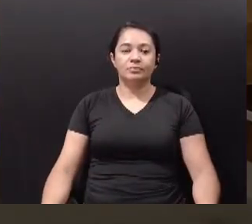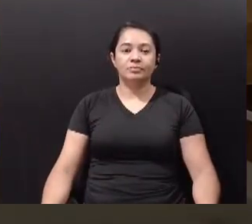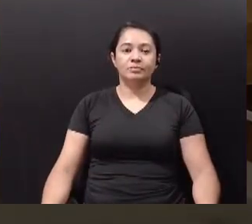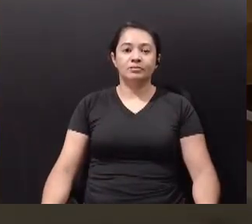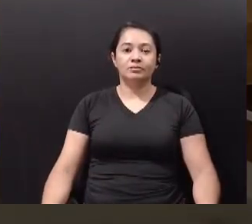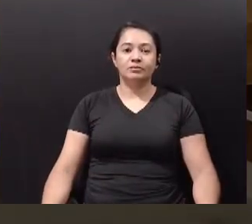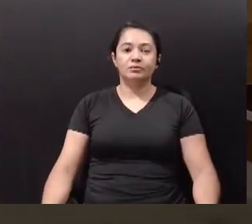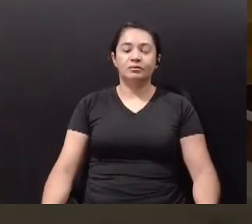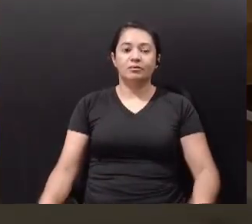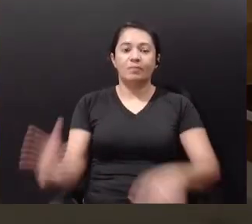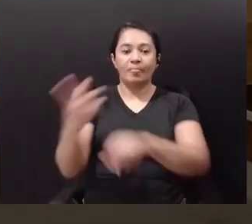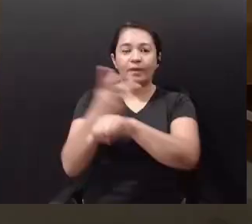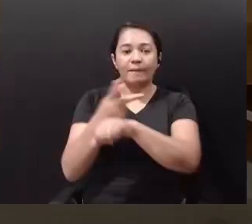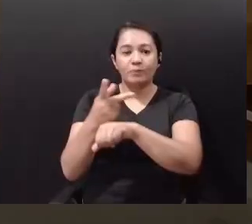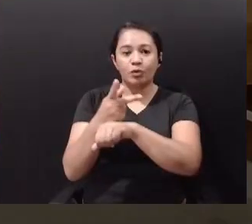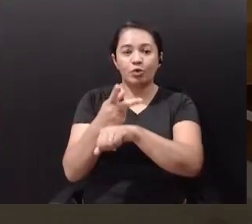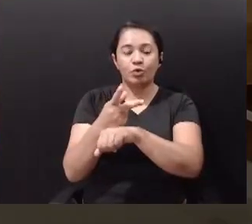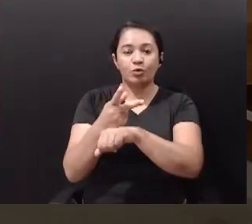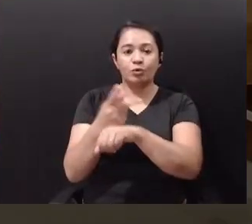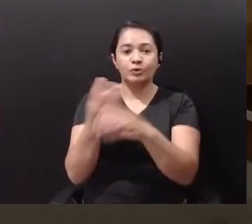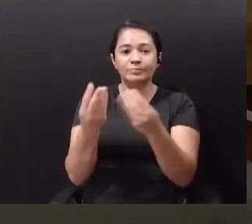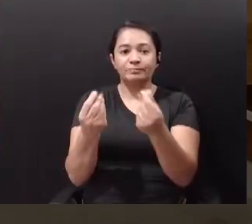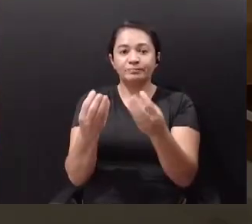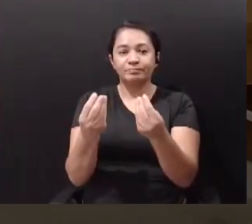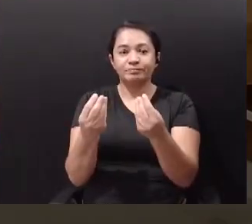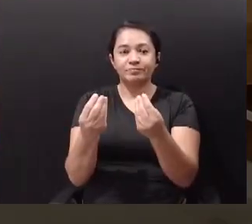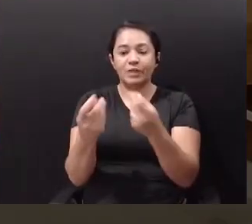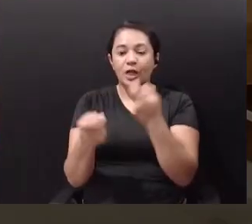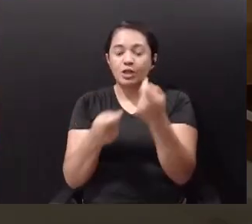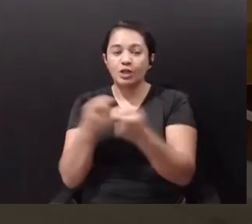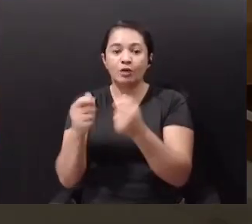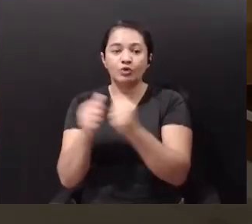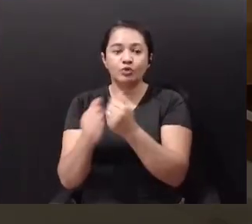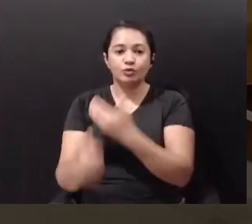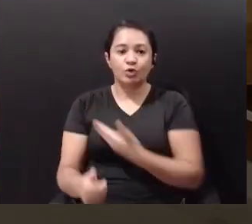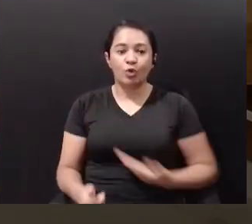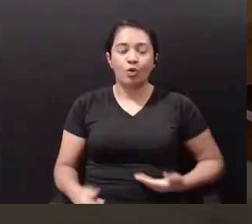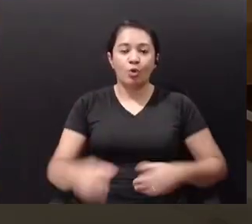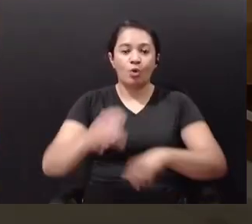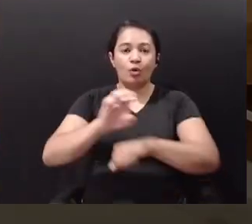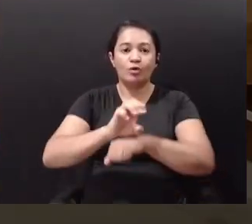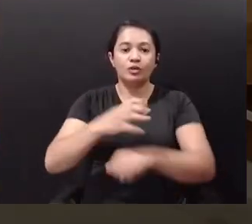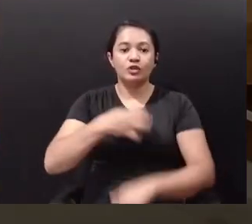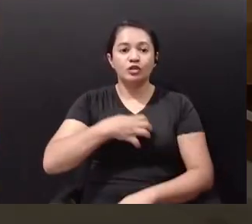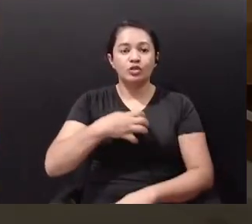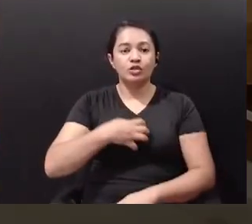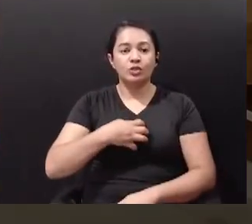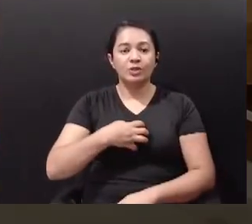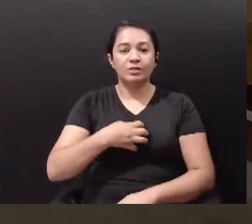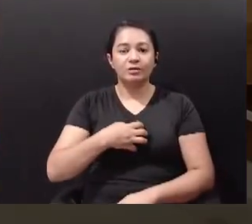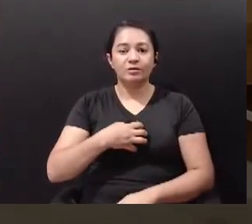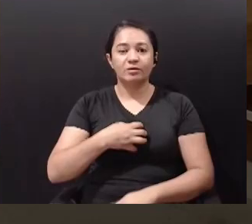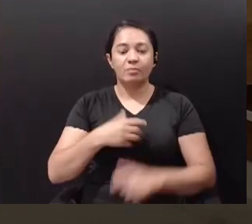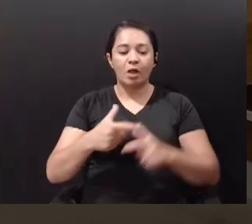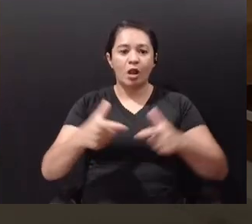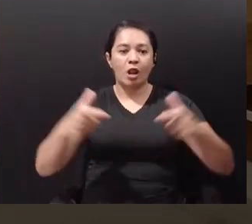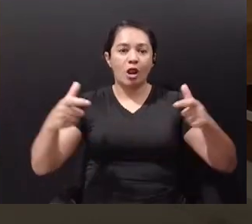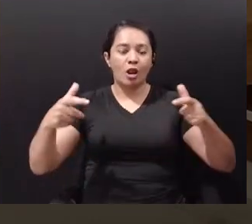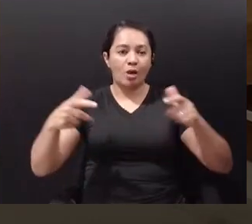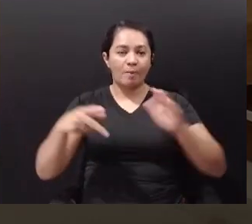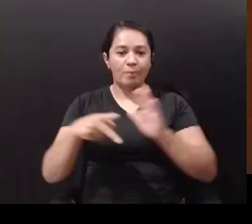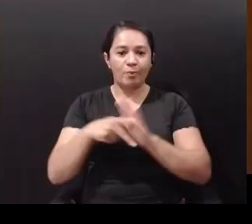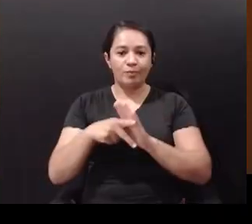buscar ou negociar com o governo de estado formas para a expansão dessas